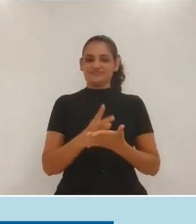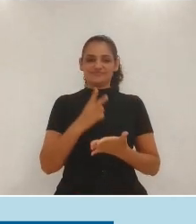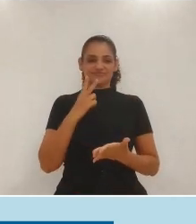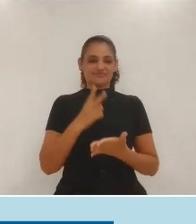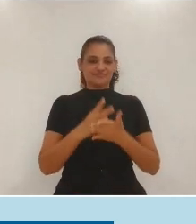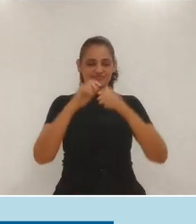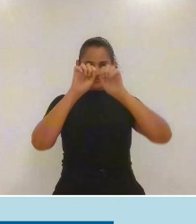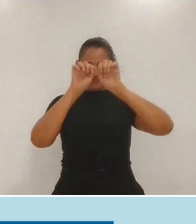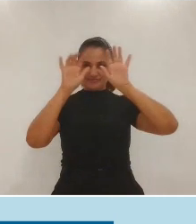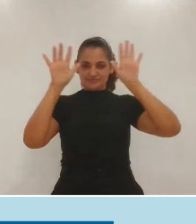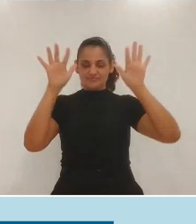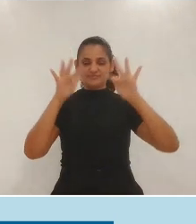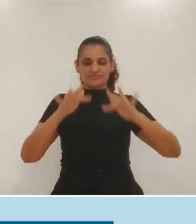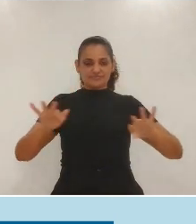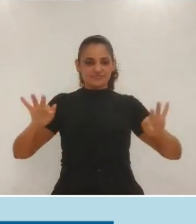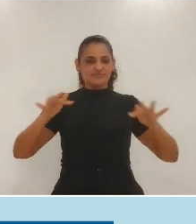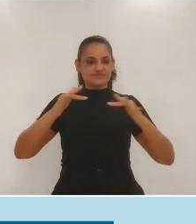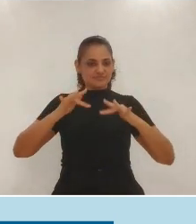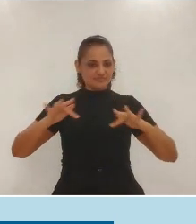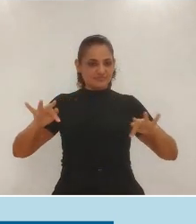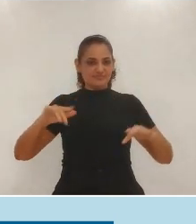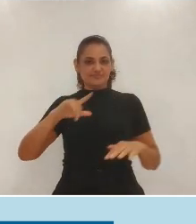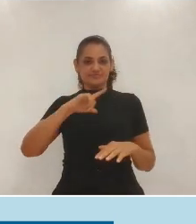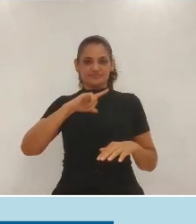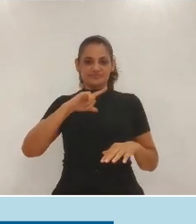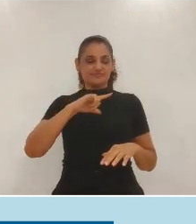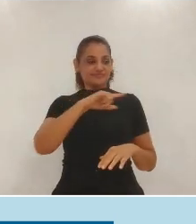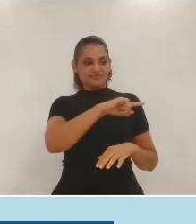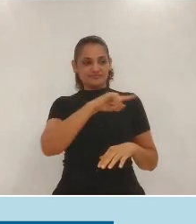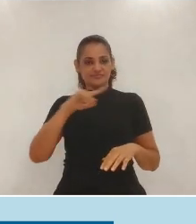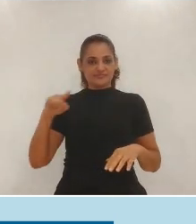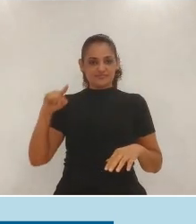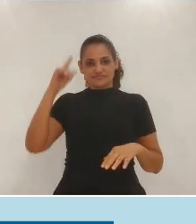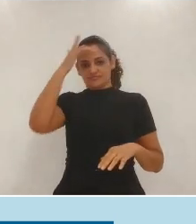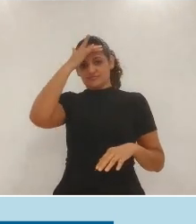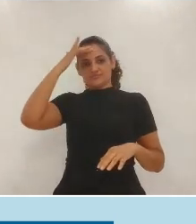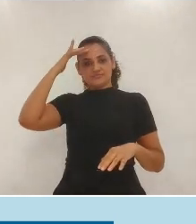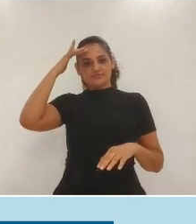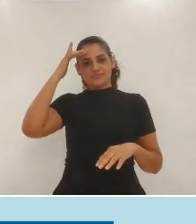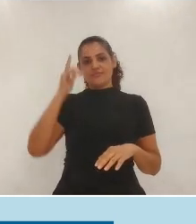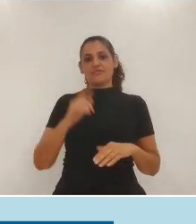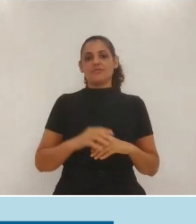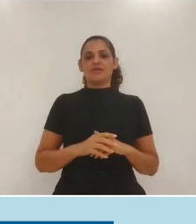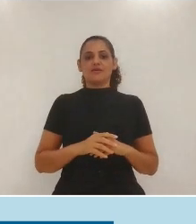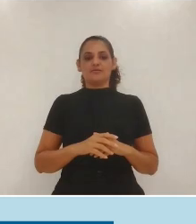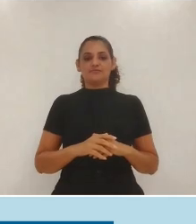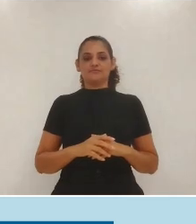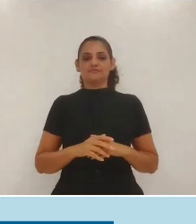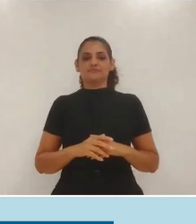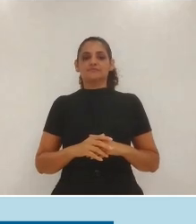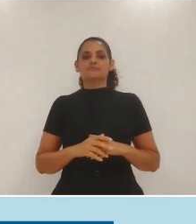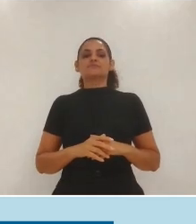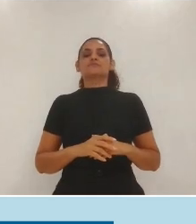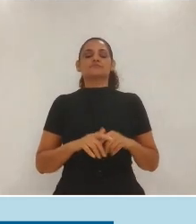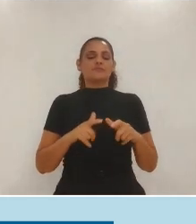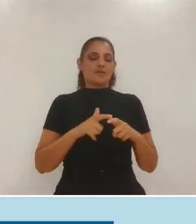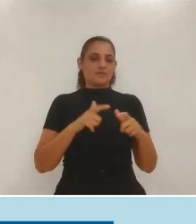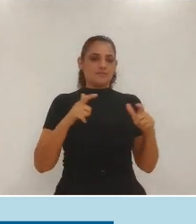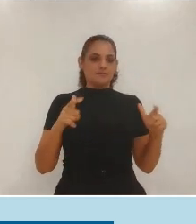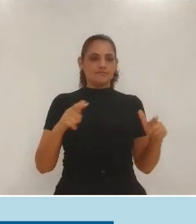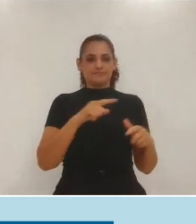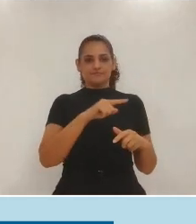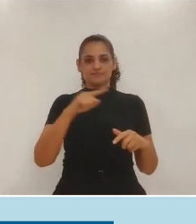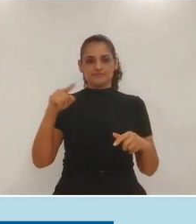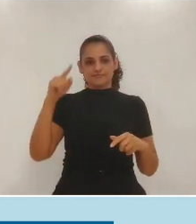E aí, muitas dessas pessoas, não que elas não possam ser as duas juntas, tá? Mas muitas dessas pessoas que